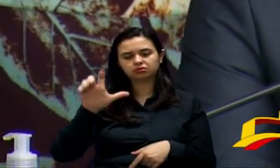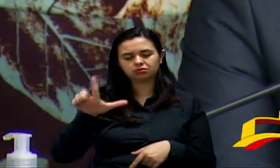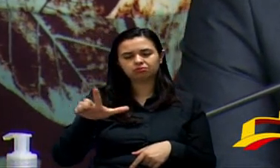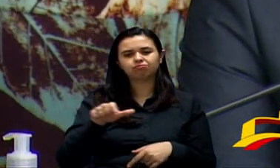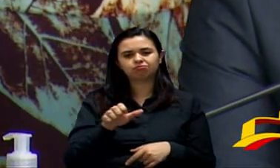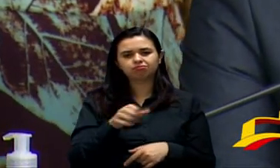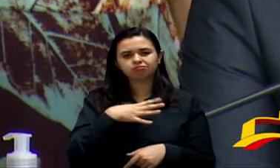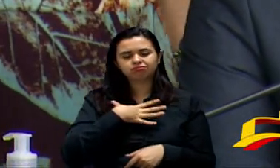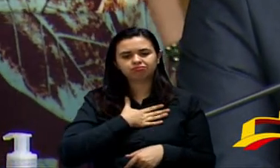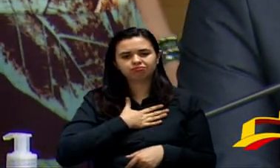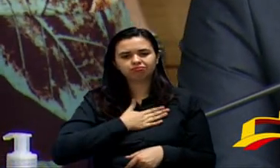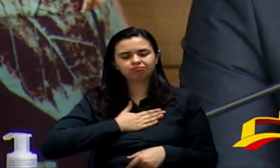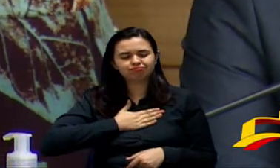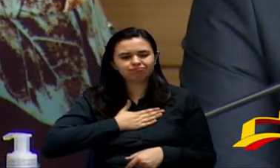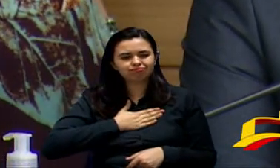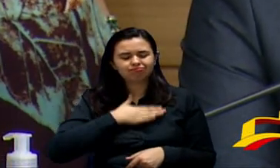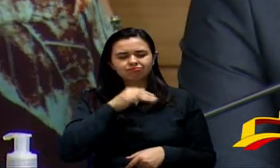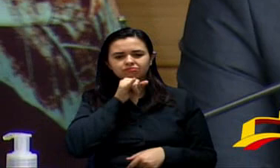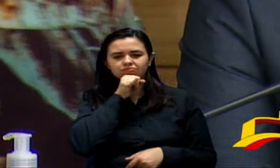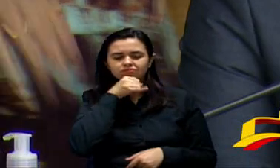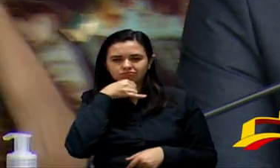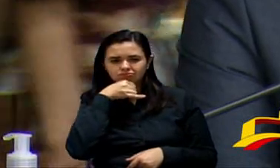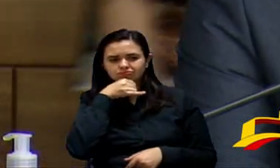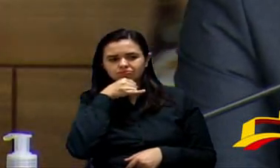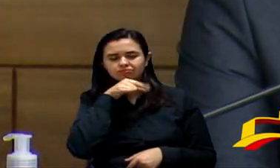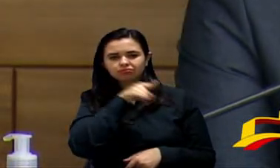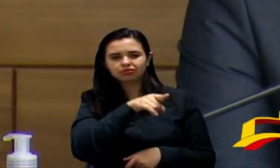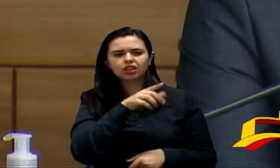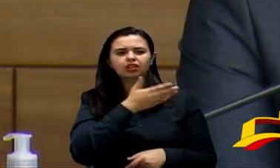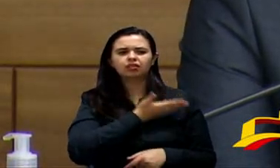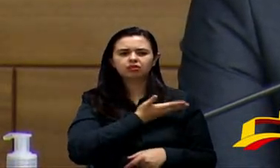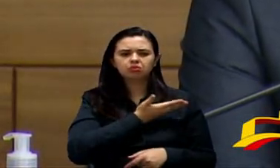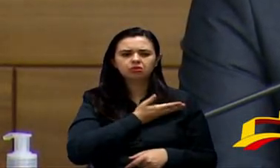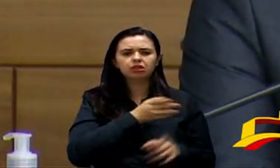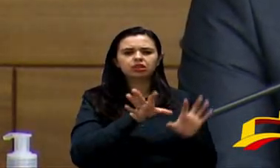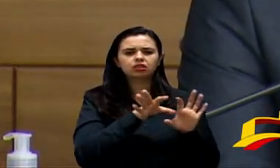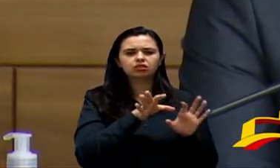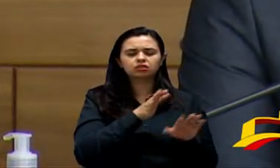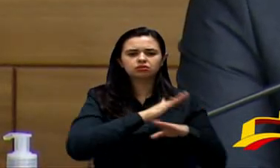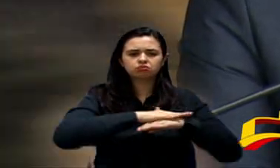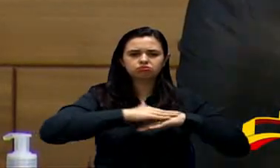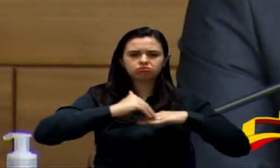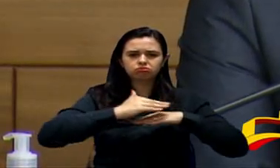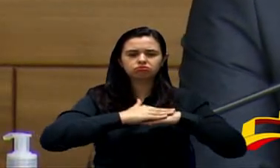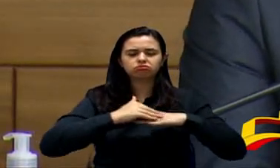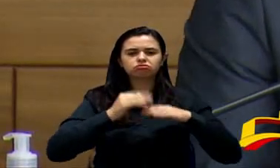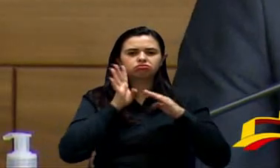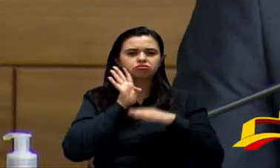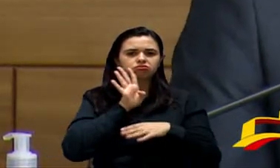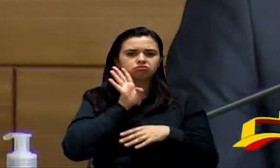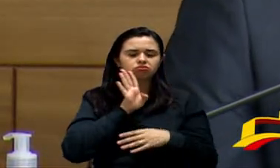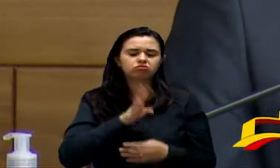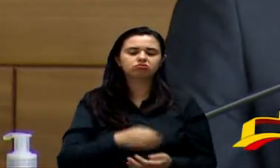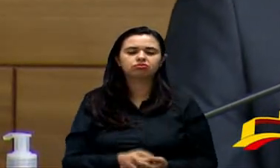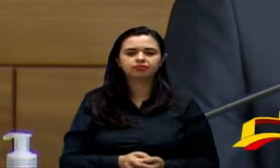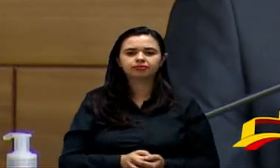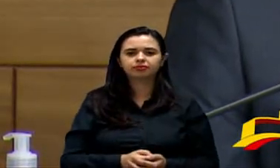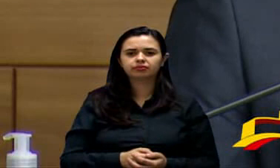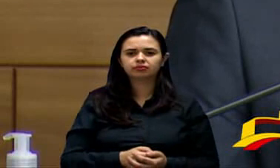para todos que conhecem ela, uma pessoa também, né, uma pessoa muito amiga de todos, assinado aí pelo nobre vereador.